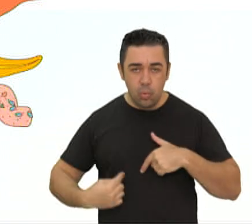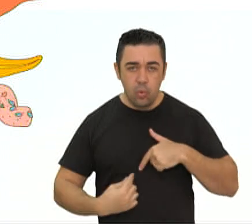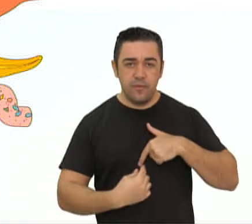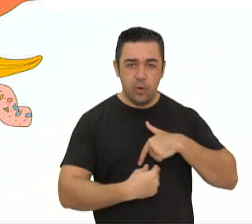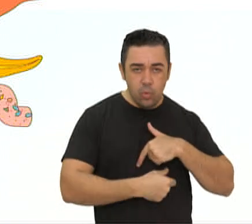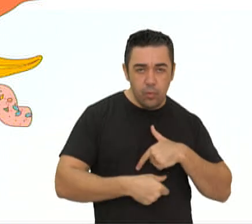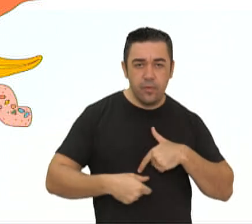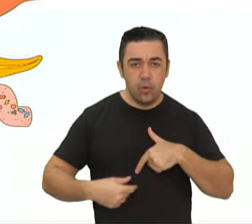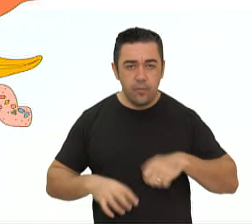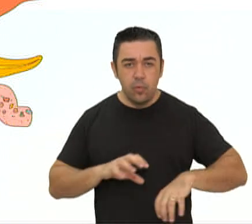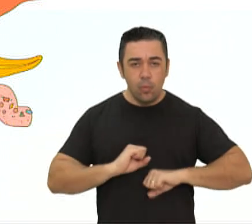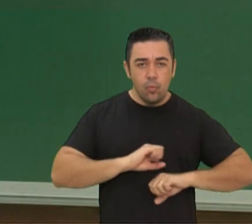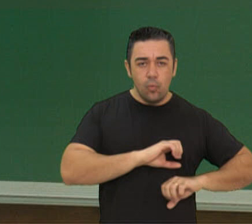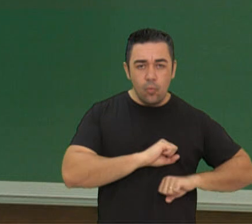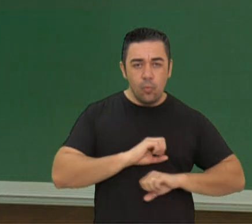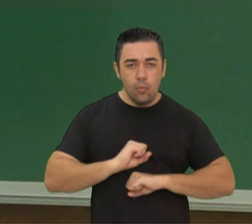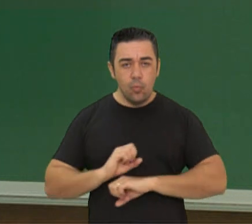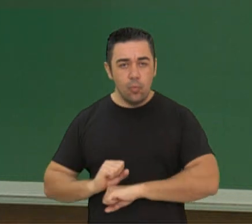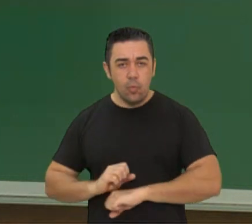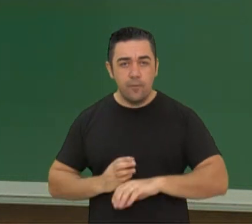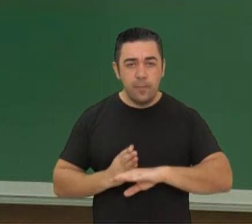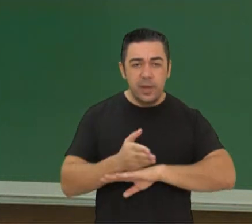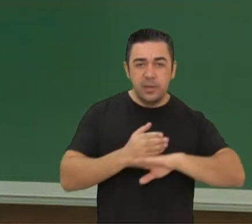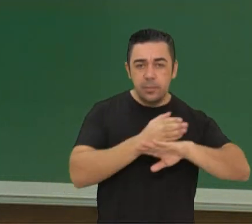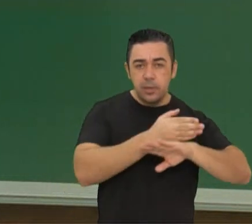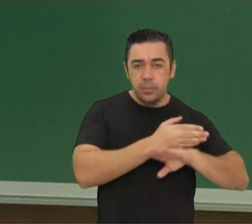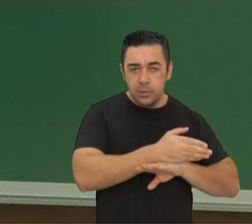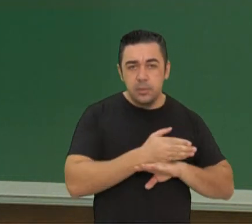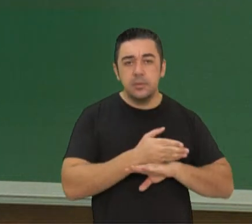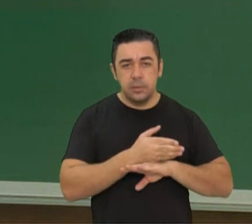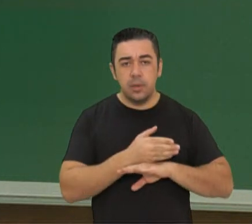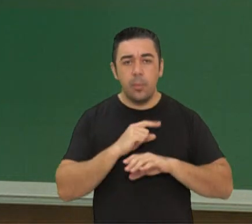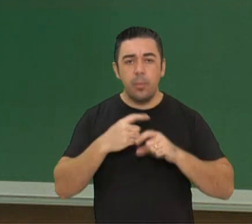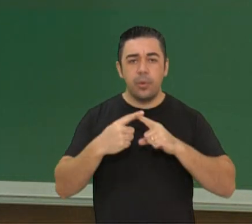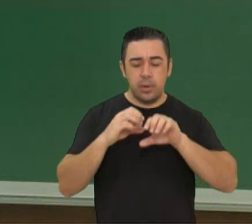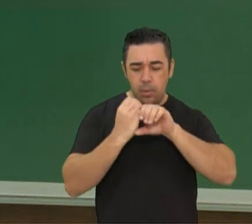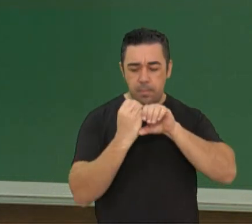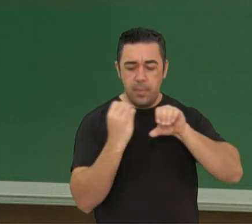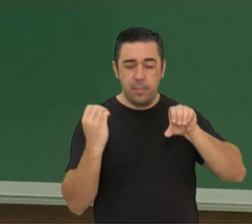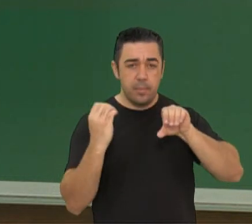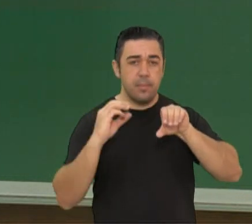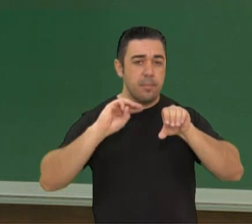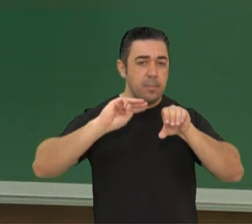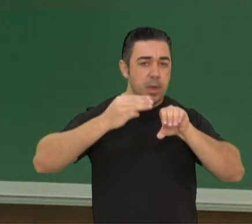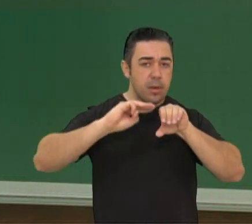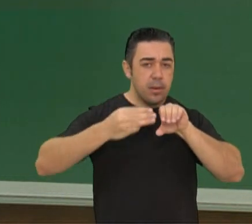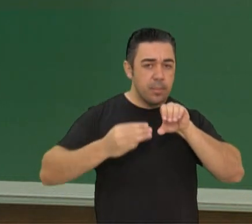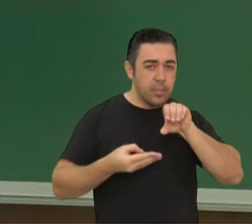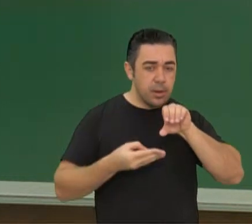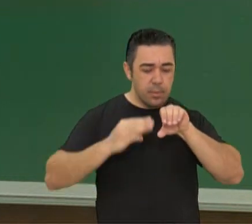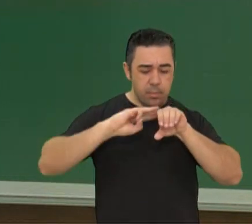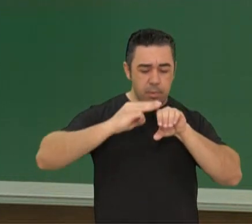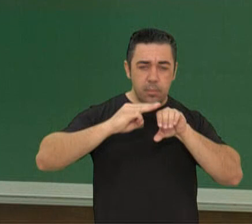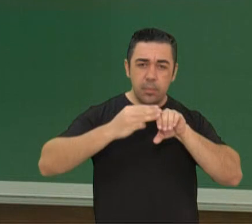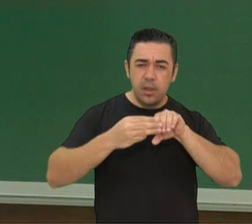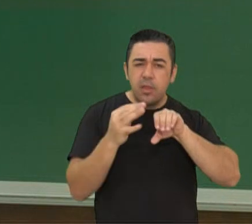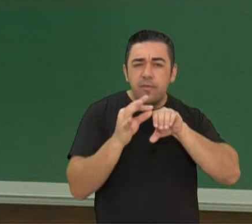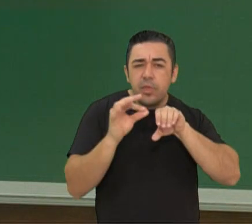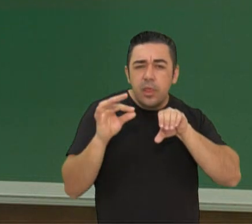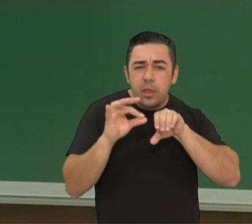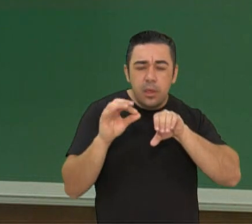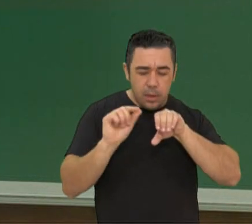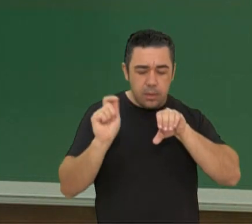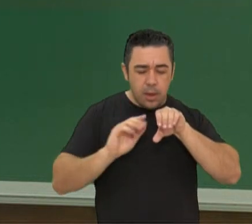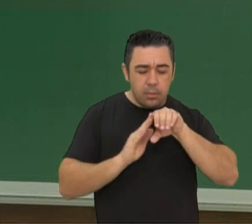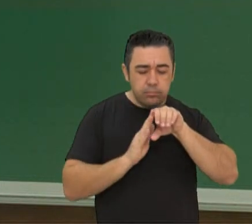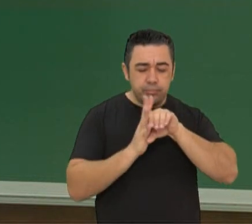sendo absorvidos, né? Vão atravessando essa fina membrana do intestino e chegando assim